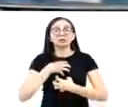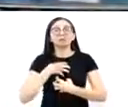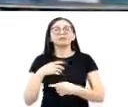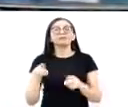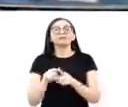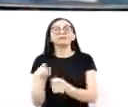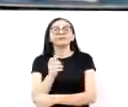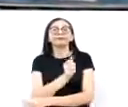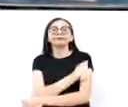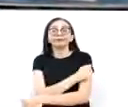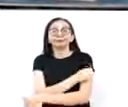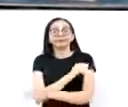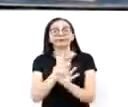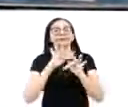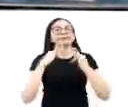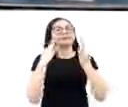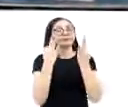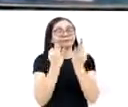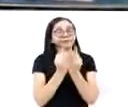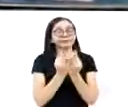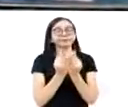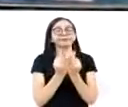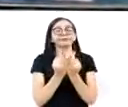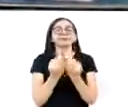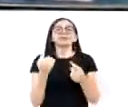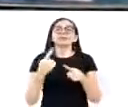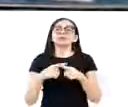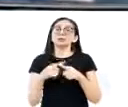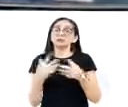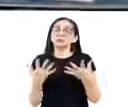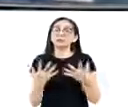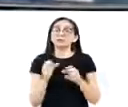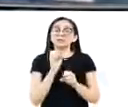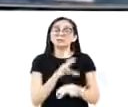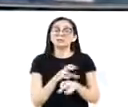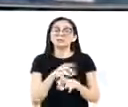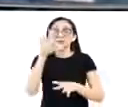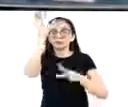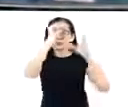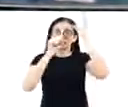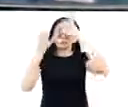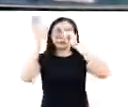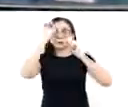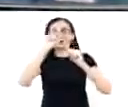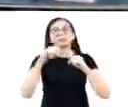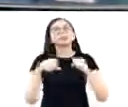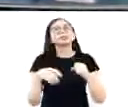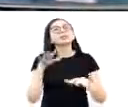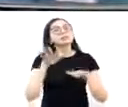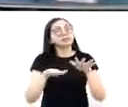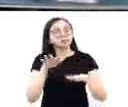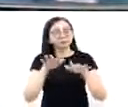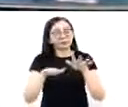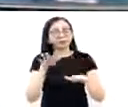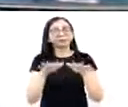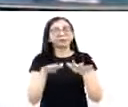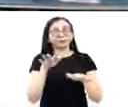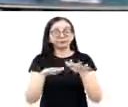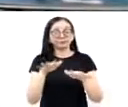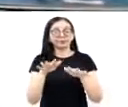educadores, nos nossos alunos e nas famílias também. Porque, de alguma forma, o ensino-aprendizagem, ele